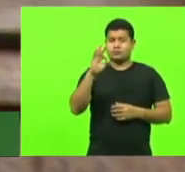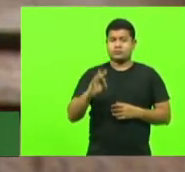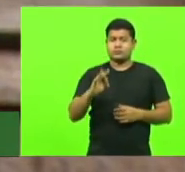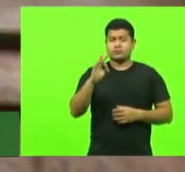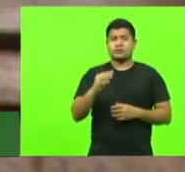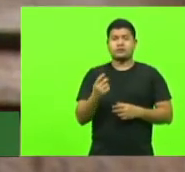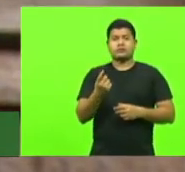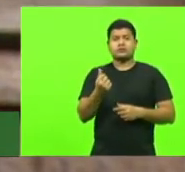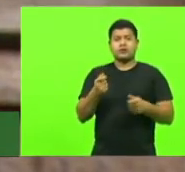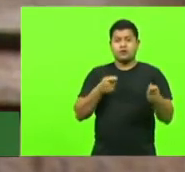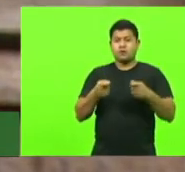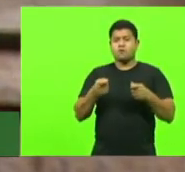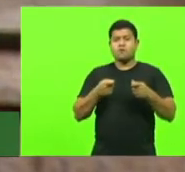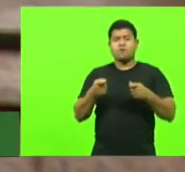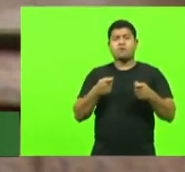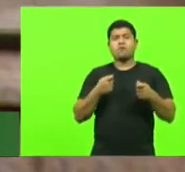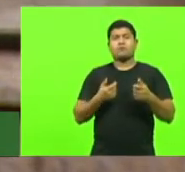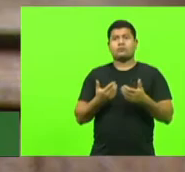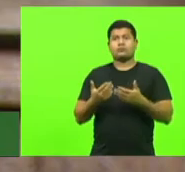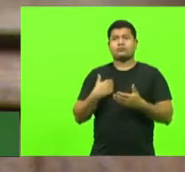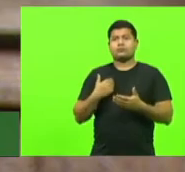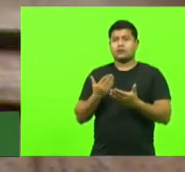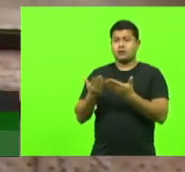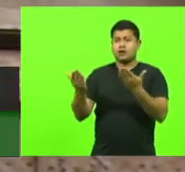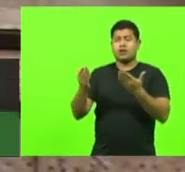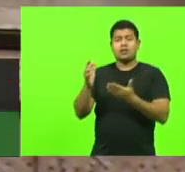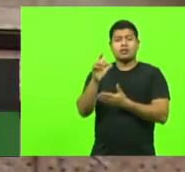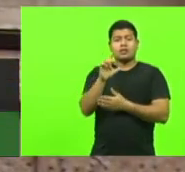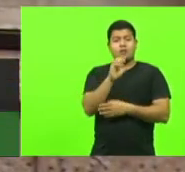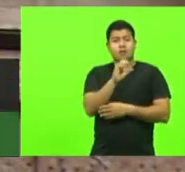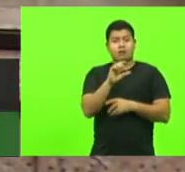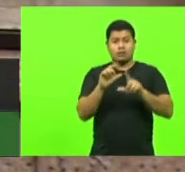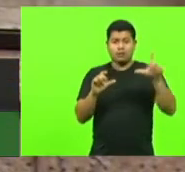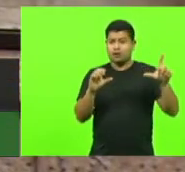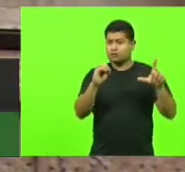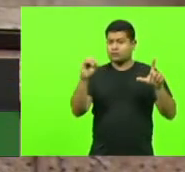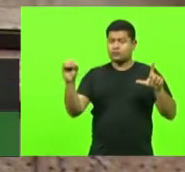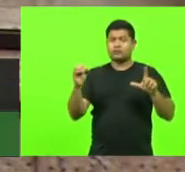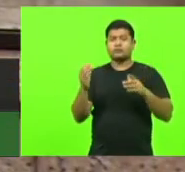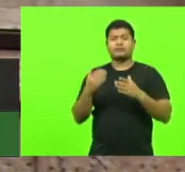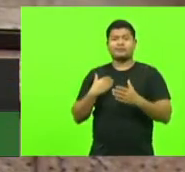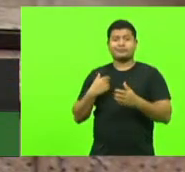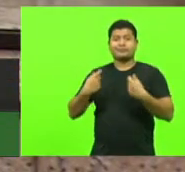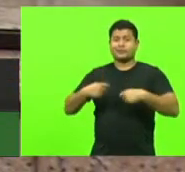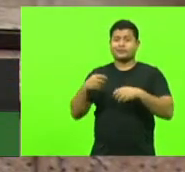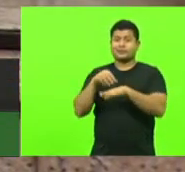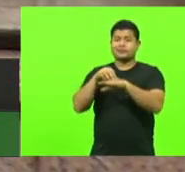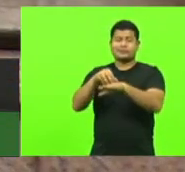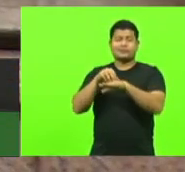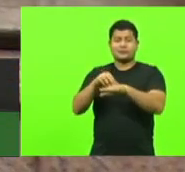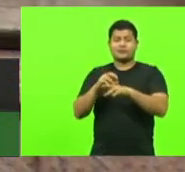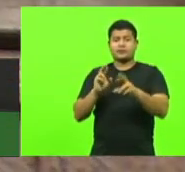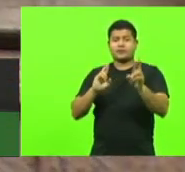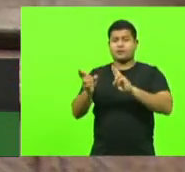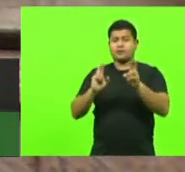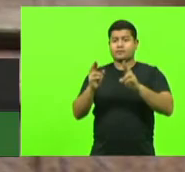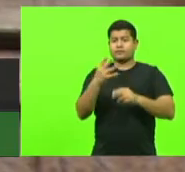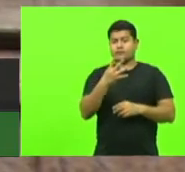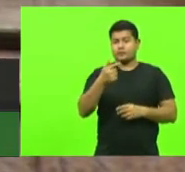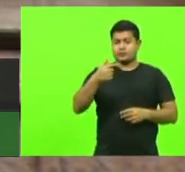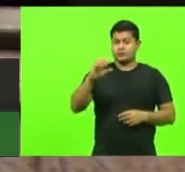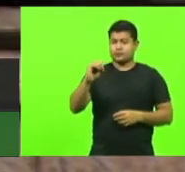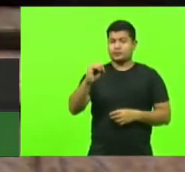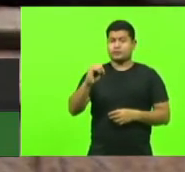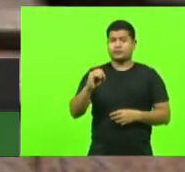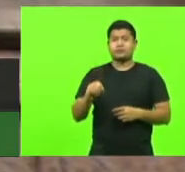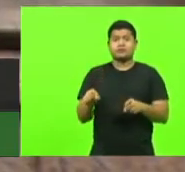catarinense, oeste, leste, passa pela 470, sem falar na questão da segurança. Mas eu quero apenas,